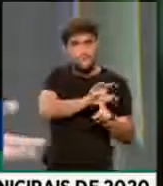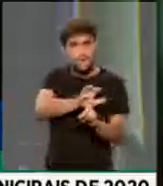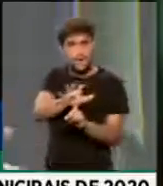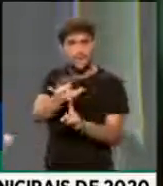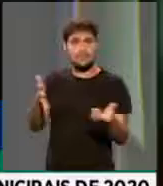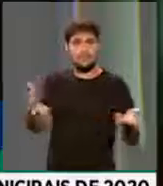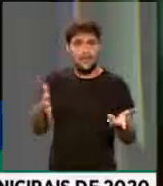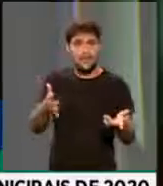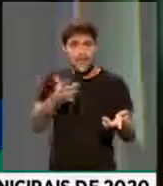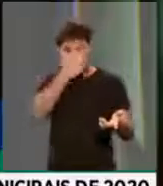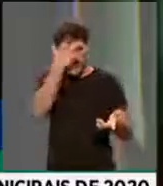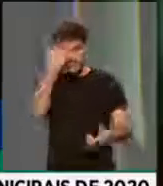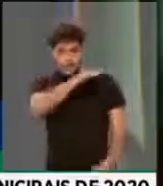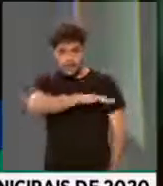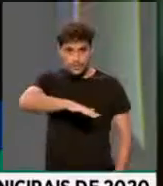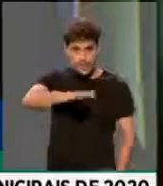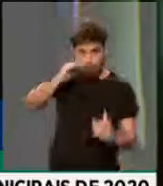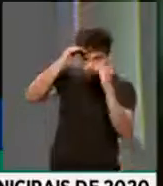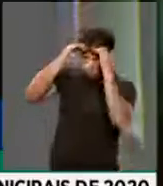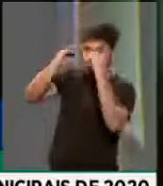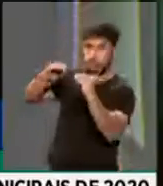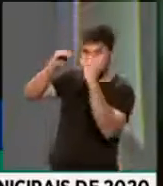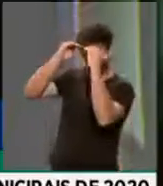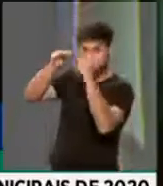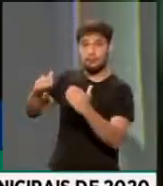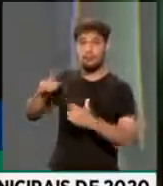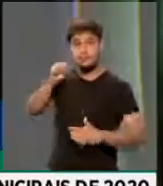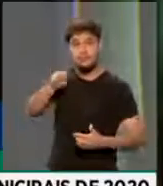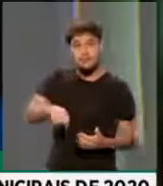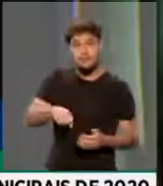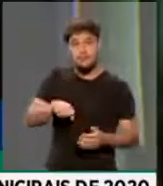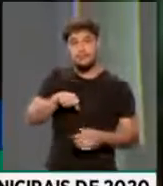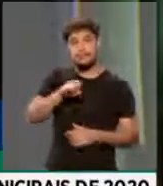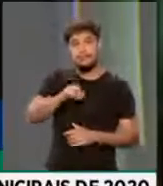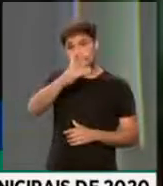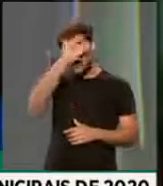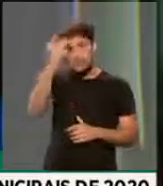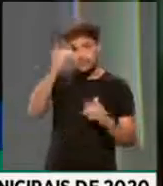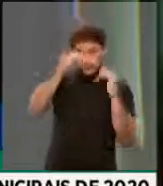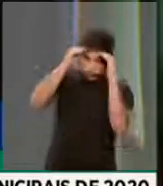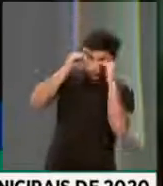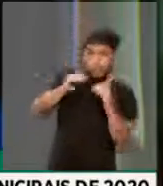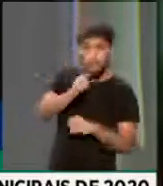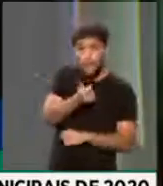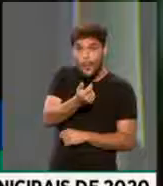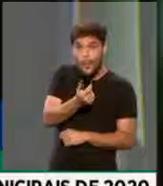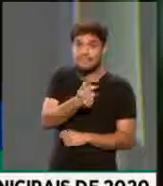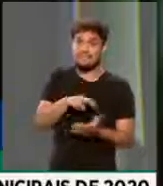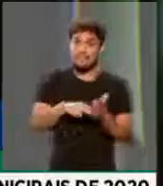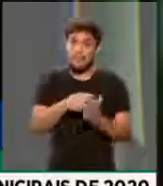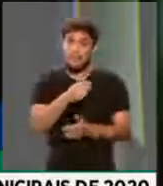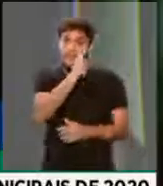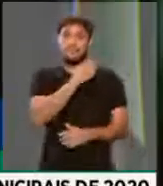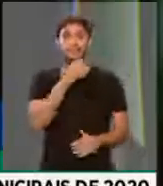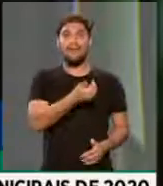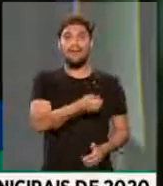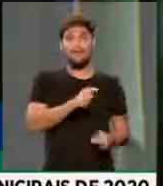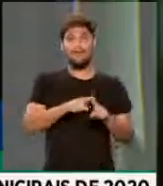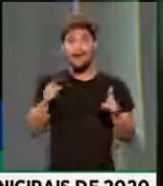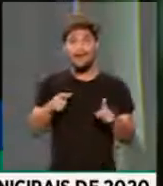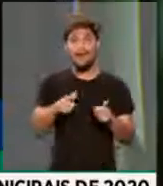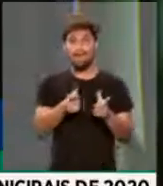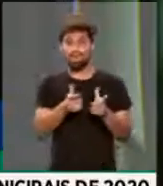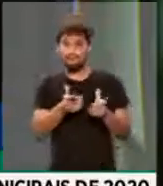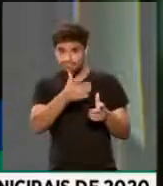ele é ouvido. Eu lamento muito, porque eu acho que se ele fosse menos ouvido, o Brasil estaria muito melhor. Mas, infelizmente, ele é